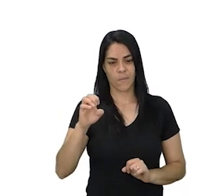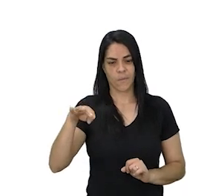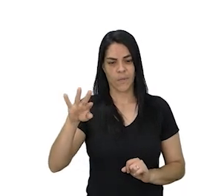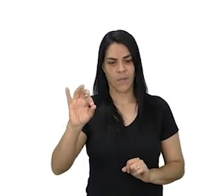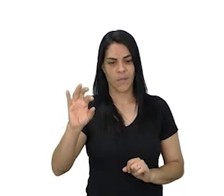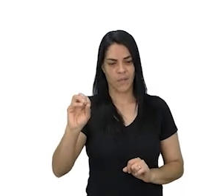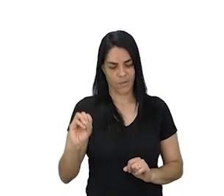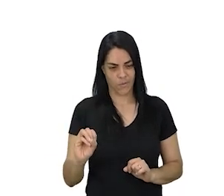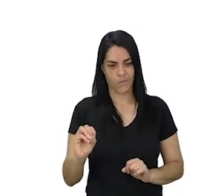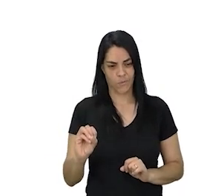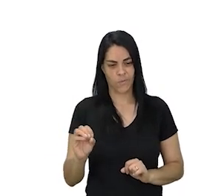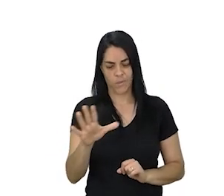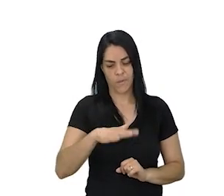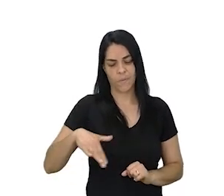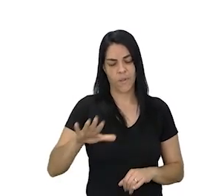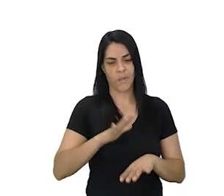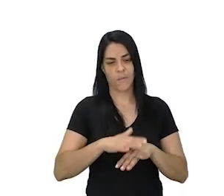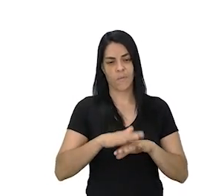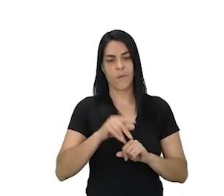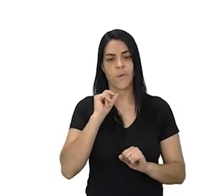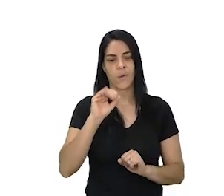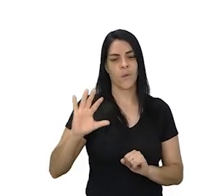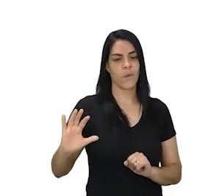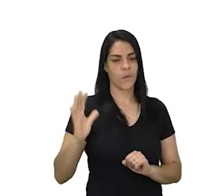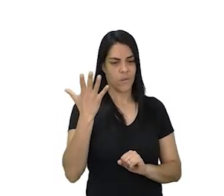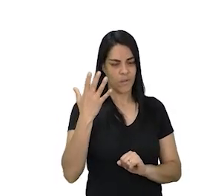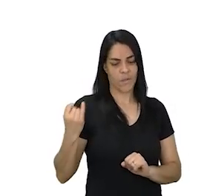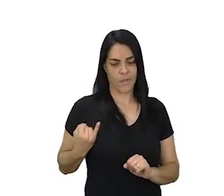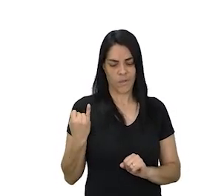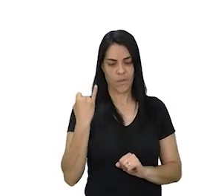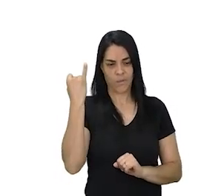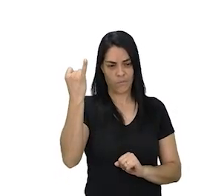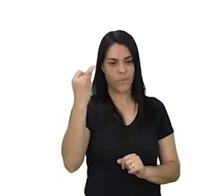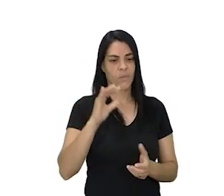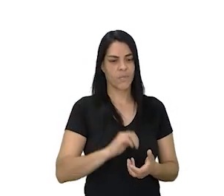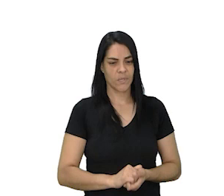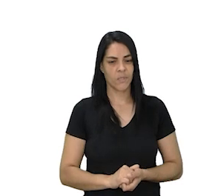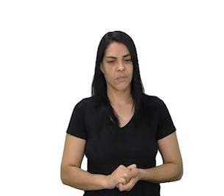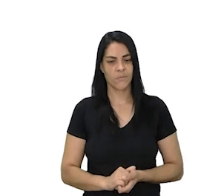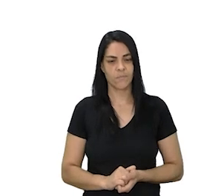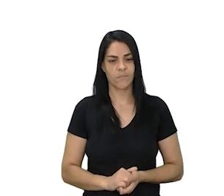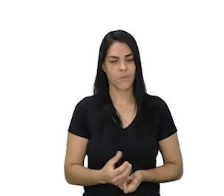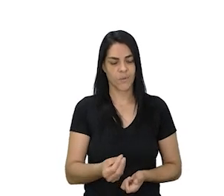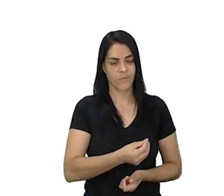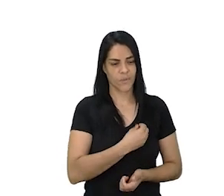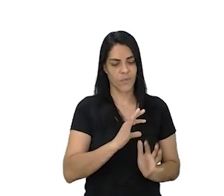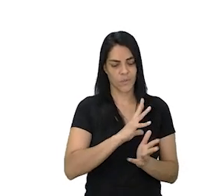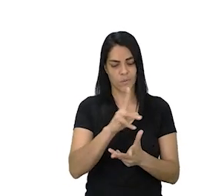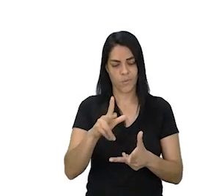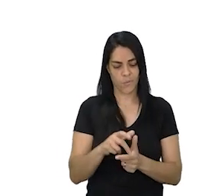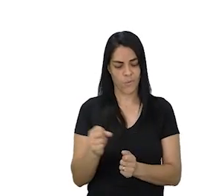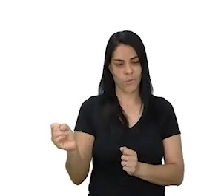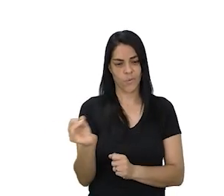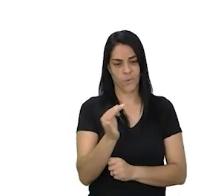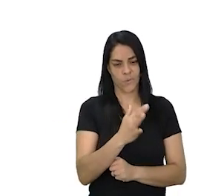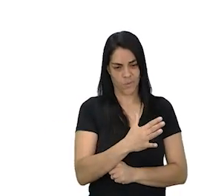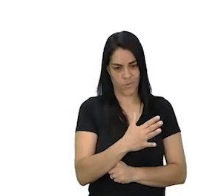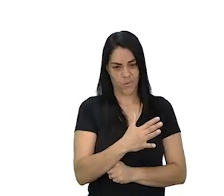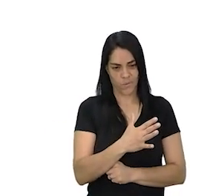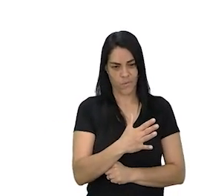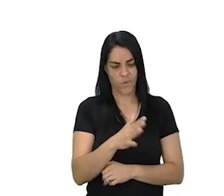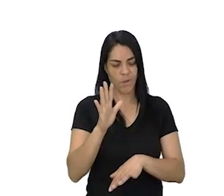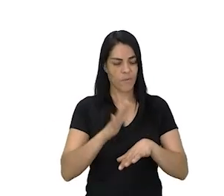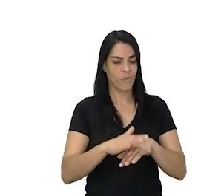matemática é fundamental, que é interpretar um resultado aplicado num contexto do mundo real. Ou seja, a matemática não